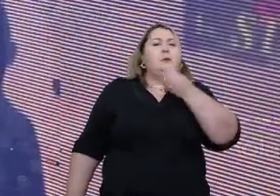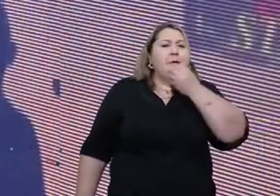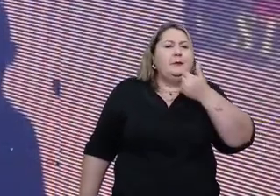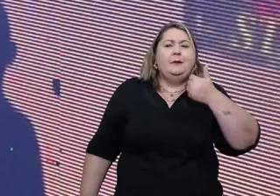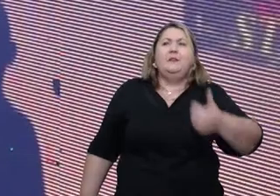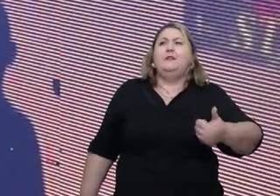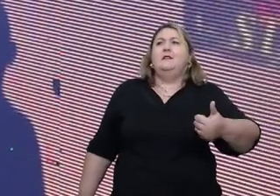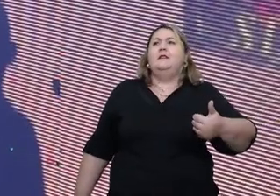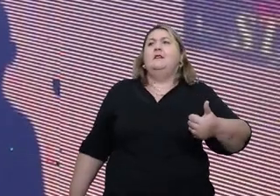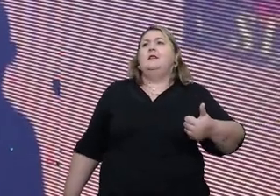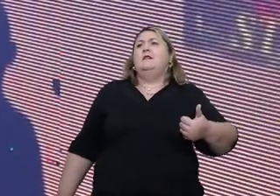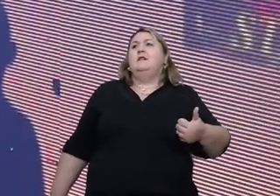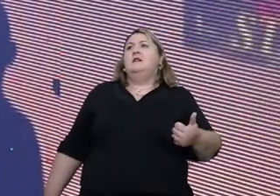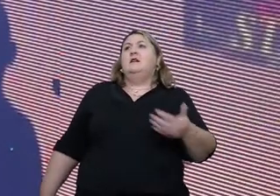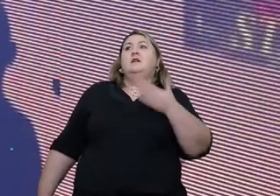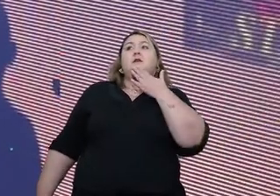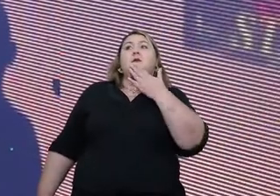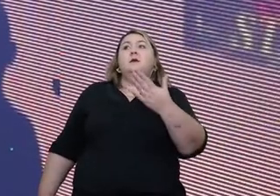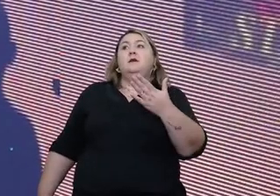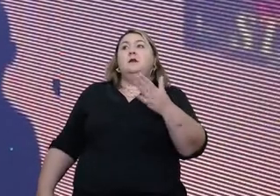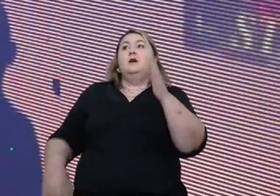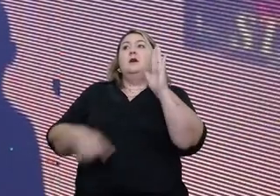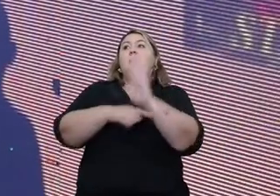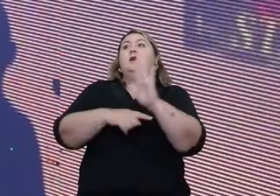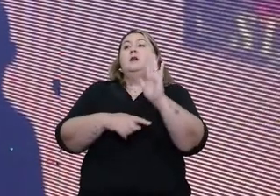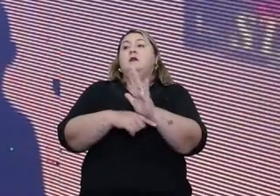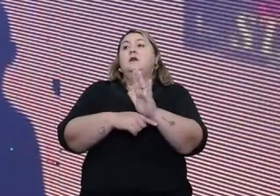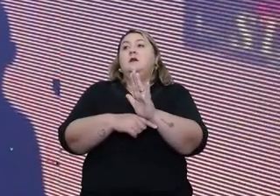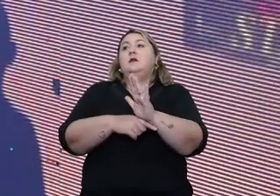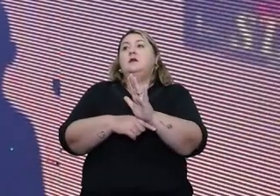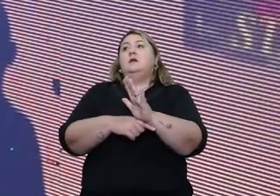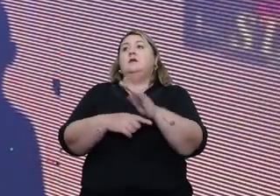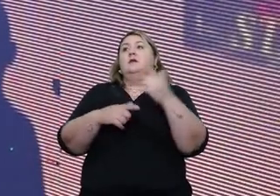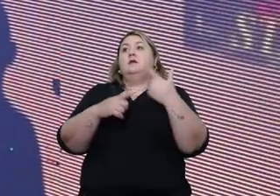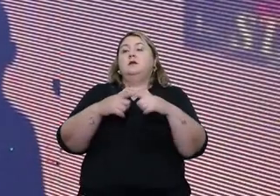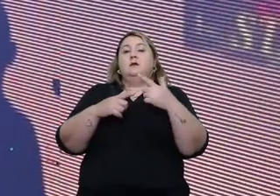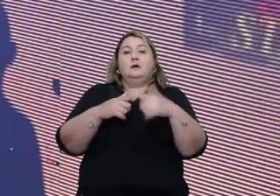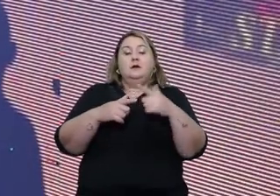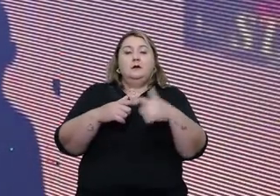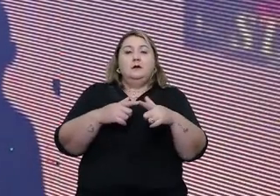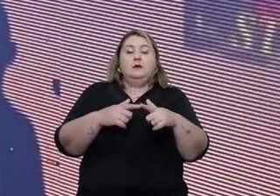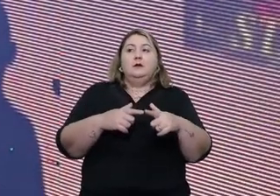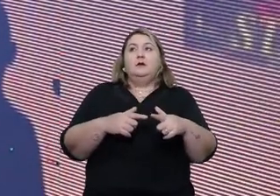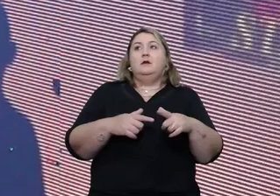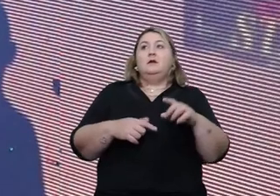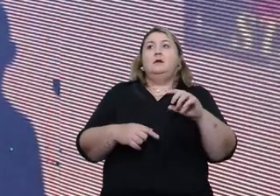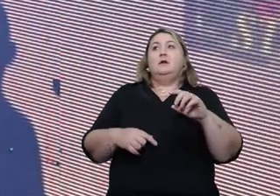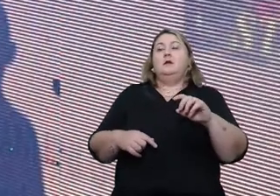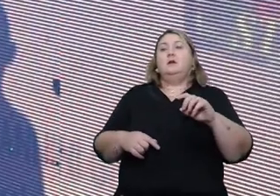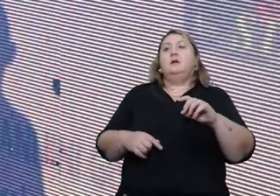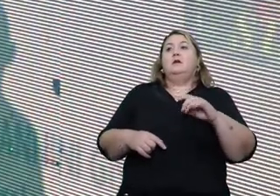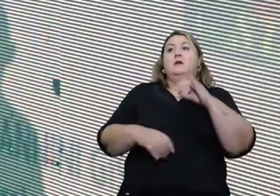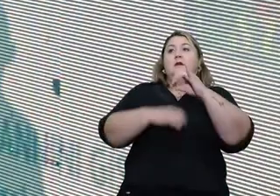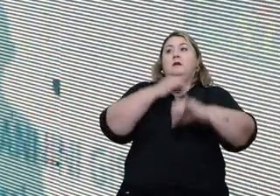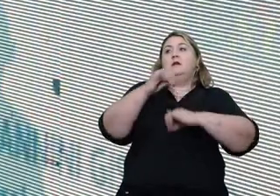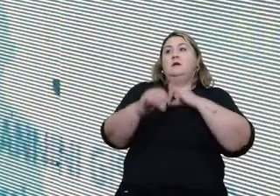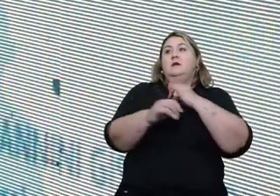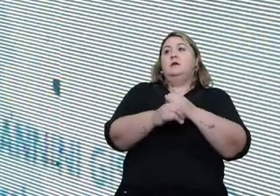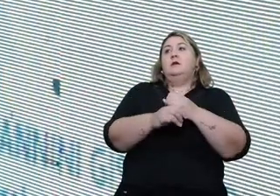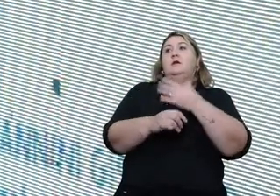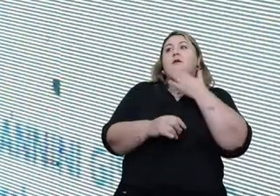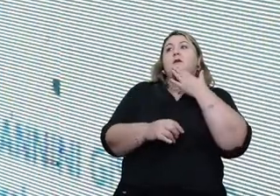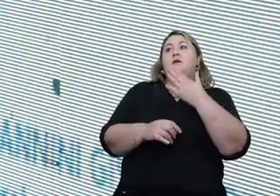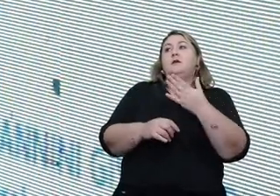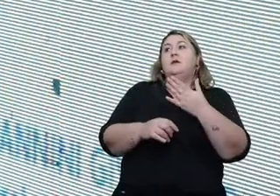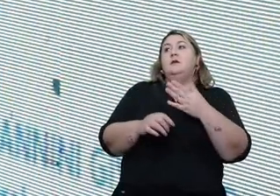Muito bem, muito bem, muito bem. Agora eu vou pedir a ajuda do pessoal do chat. Nós tivemos mais uma oscilação do sinal. Então agora eu vou pedir pro pessoal do chat.